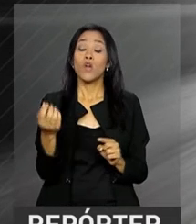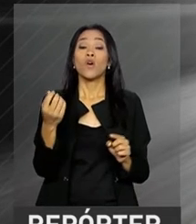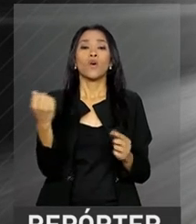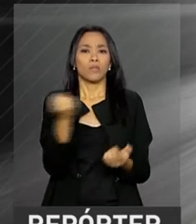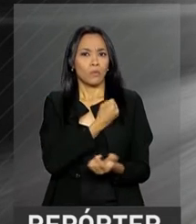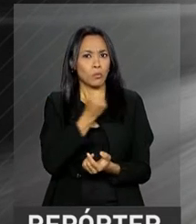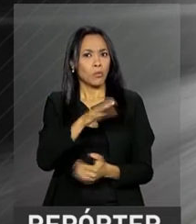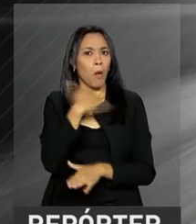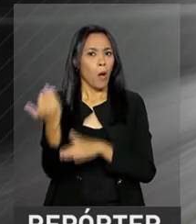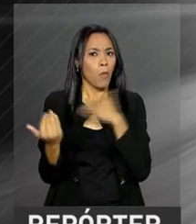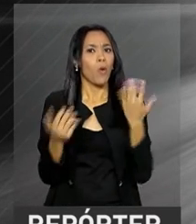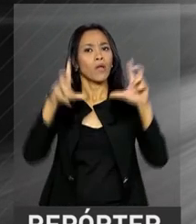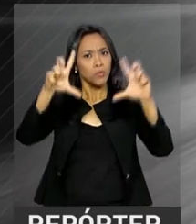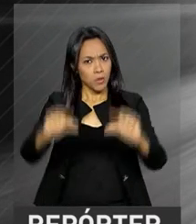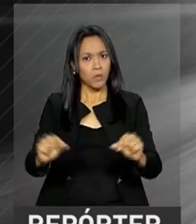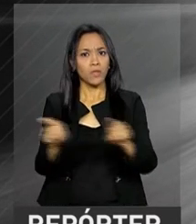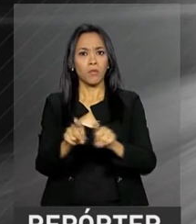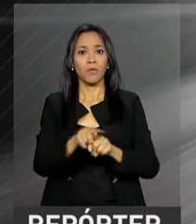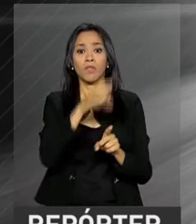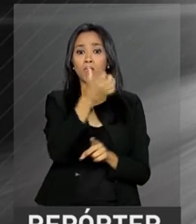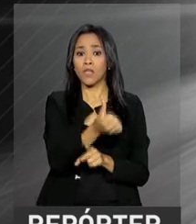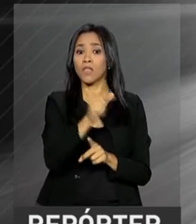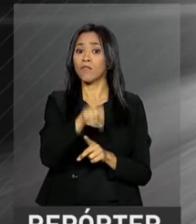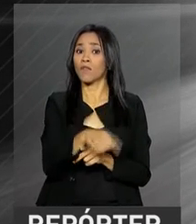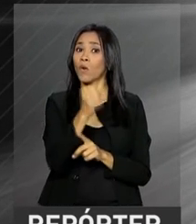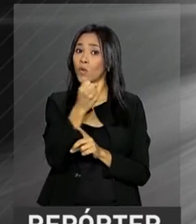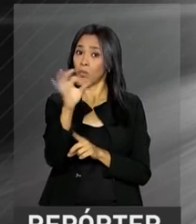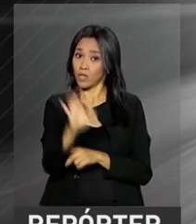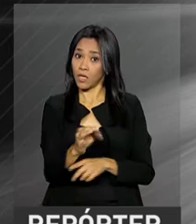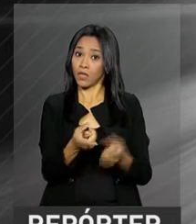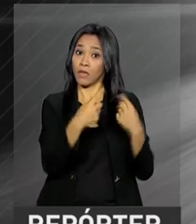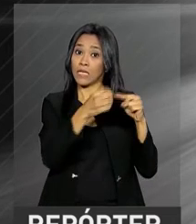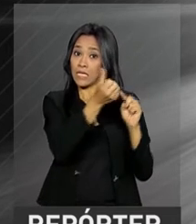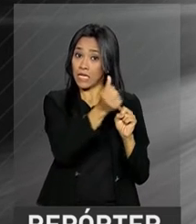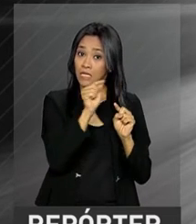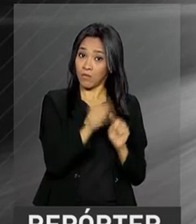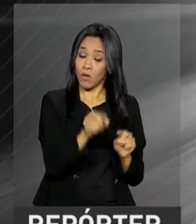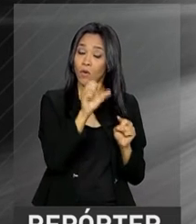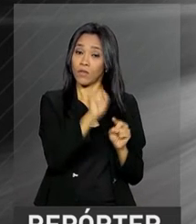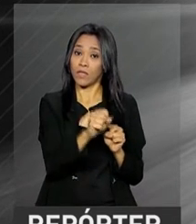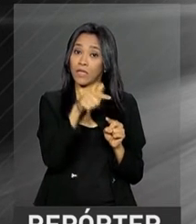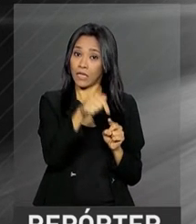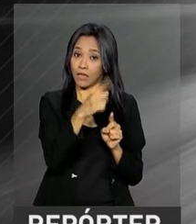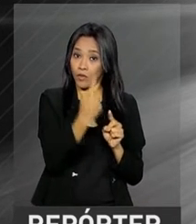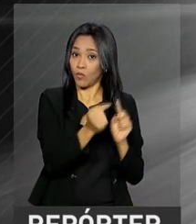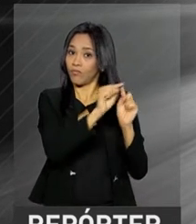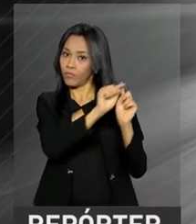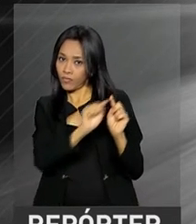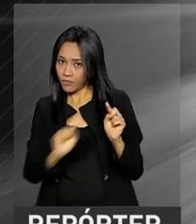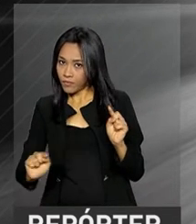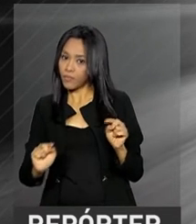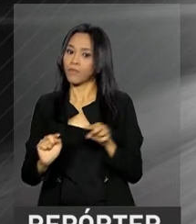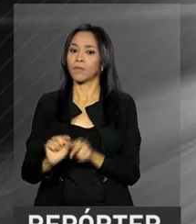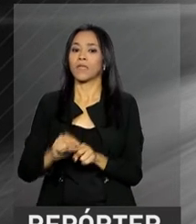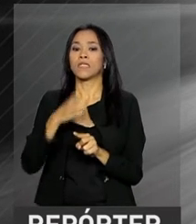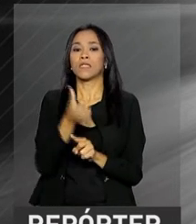mortes também caiu 6,8%, saindo de 6.871 em 2015